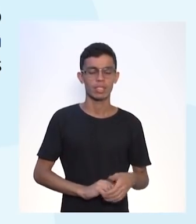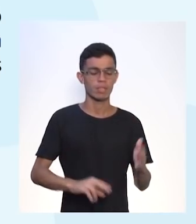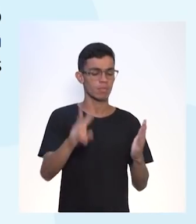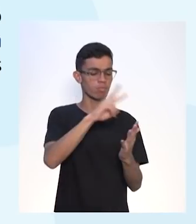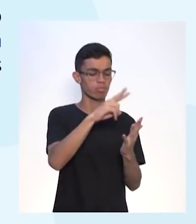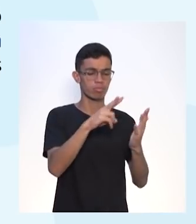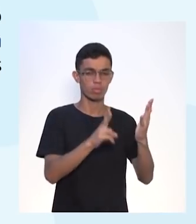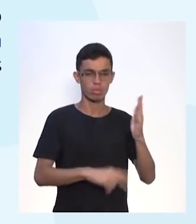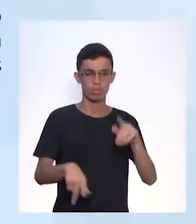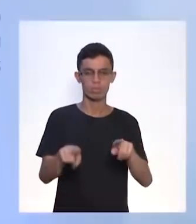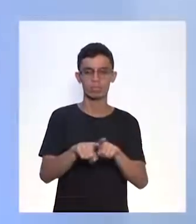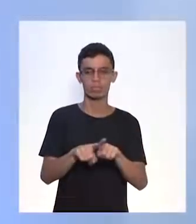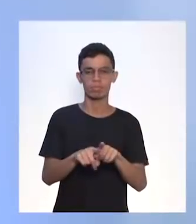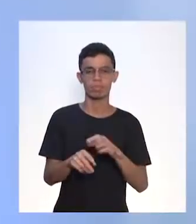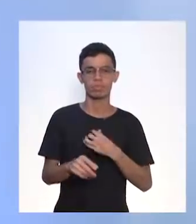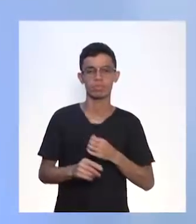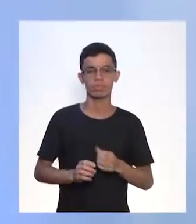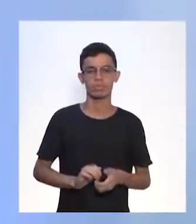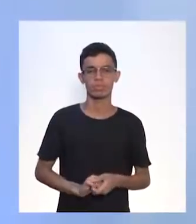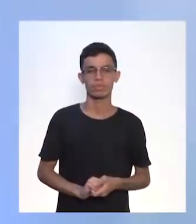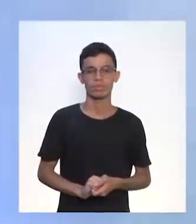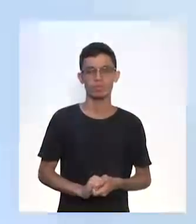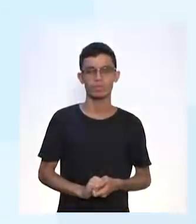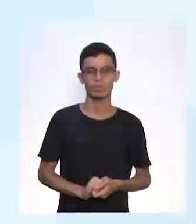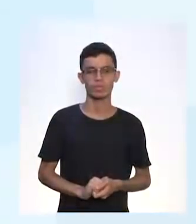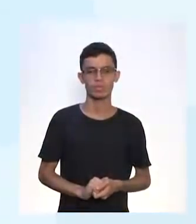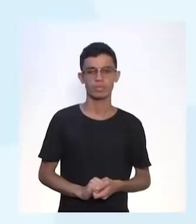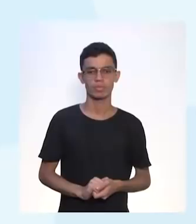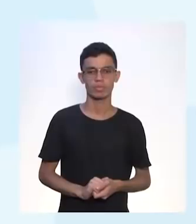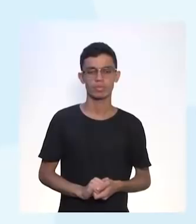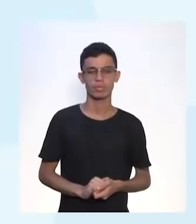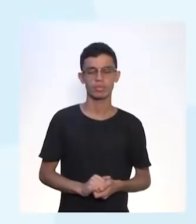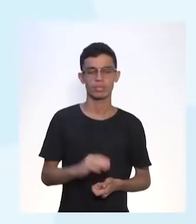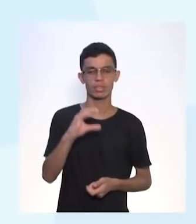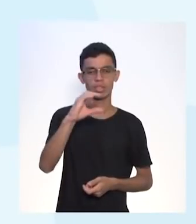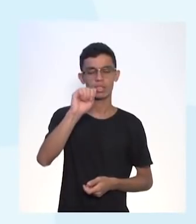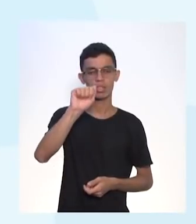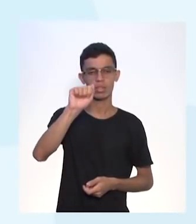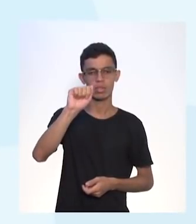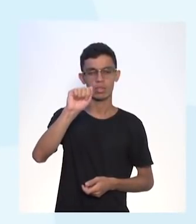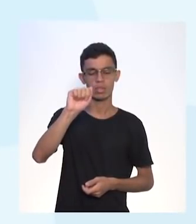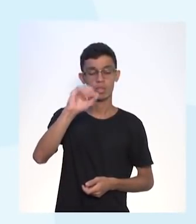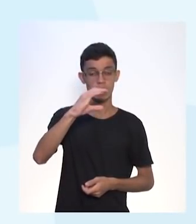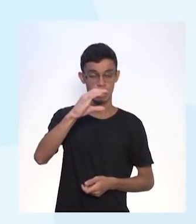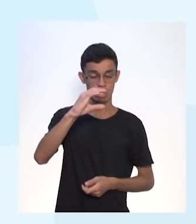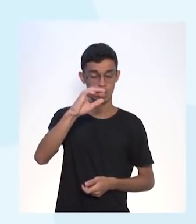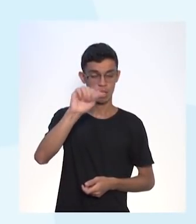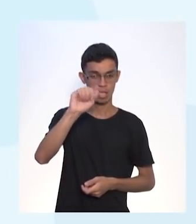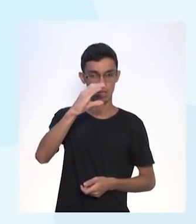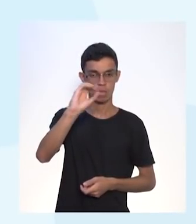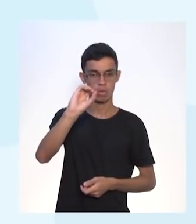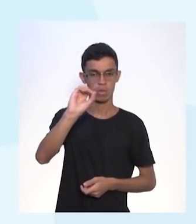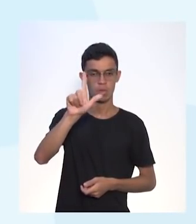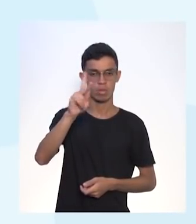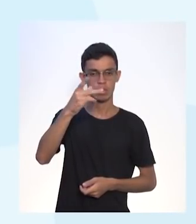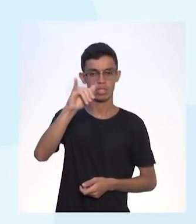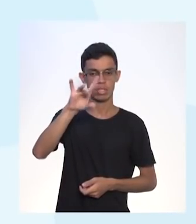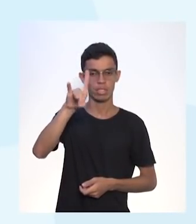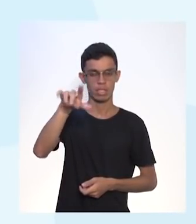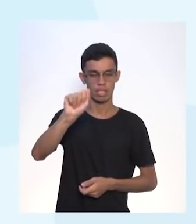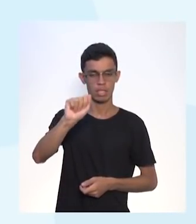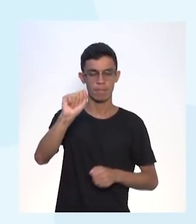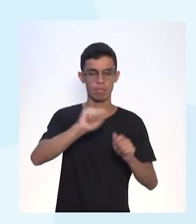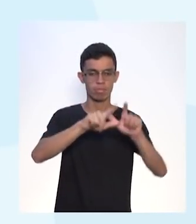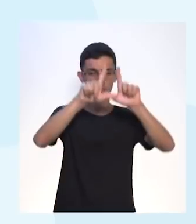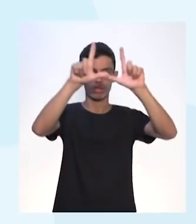situações de leitura. Vamos à acolhida. Pode colocar. Olha, eu trouxe um cartaz para vocês. Vocês